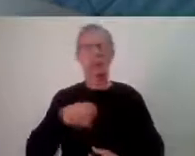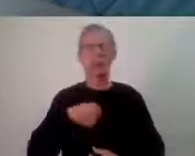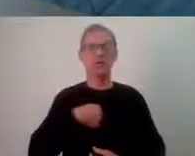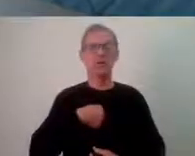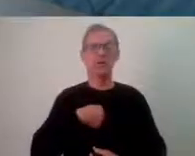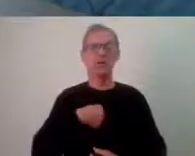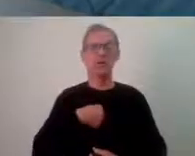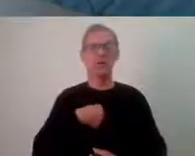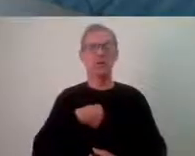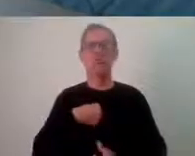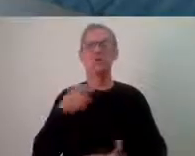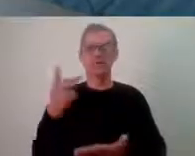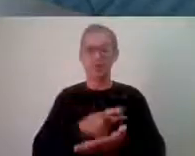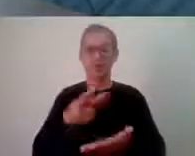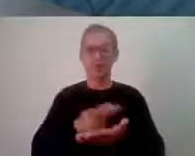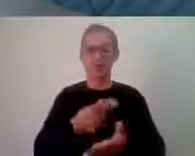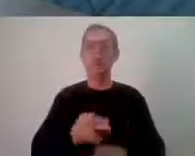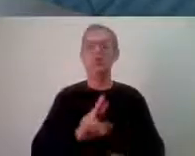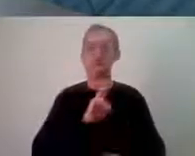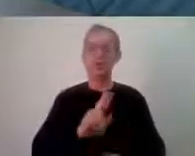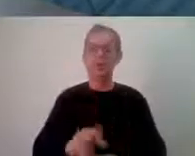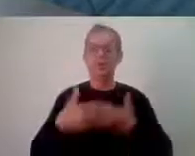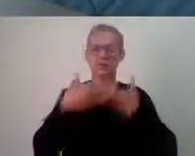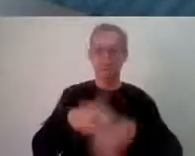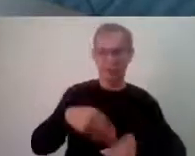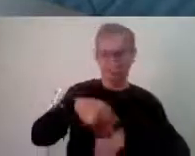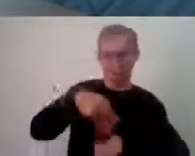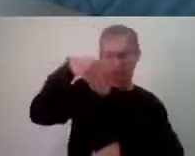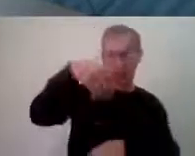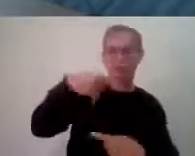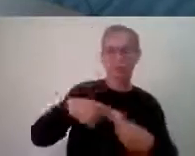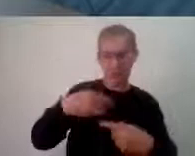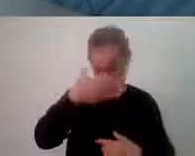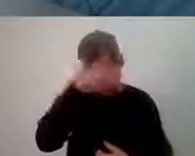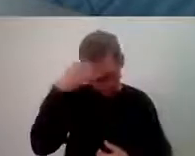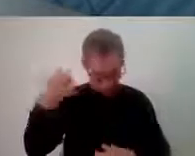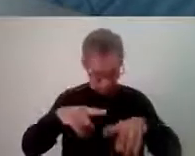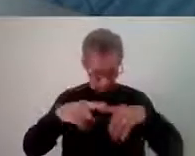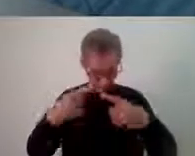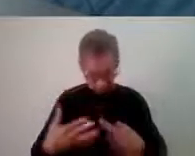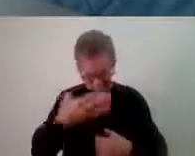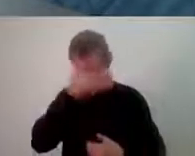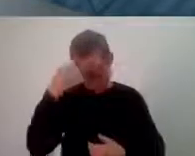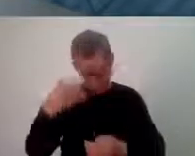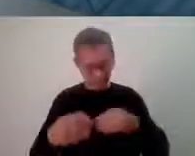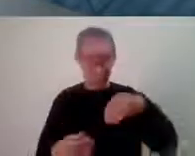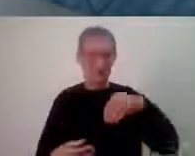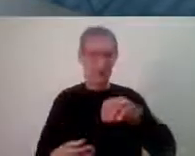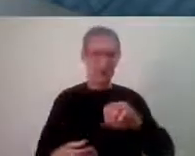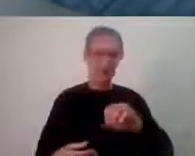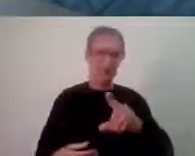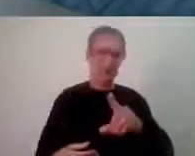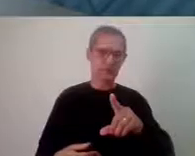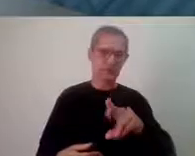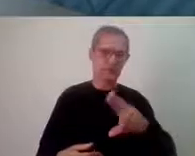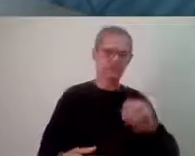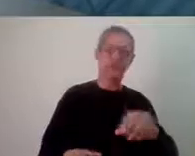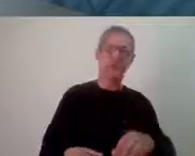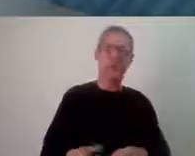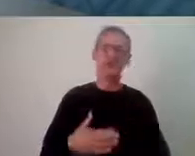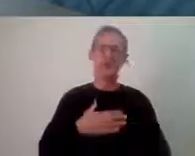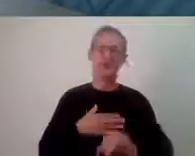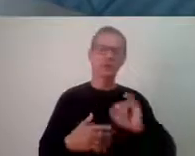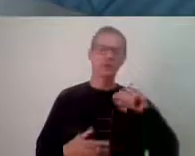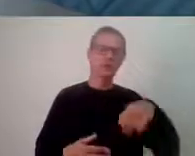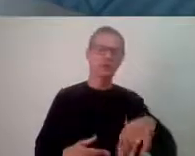já perdeu uma questão na prova de mestrado por causa disso. Esqueci do módulo, minha integral estava dando